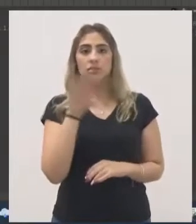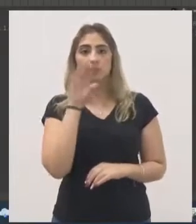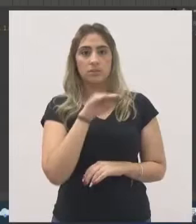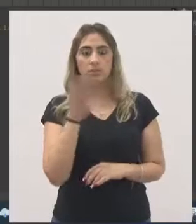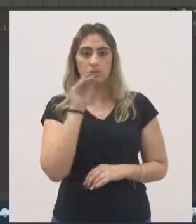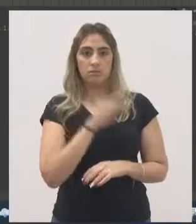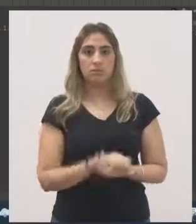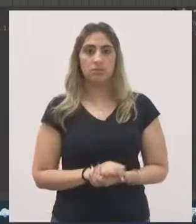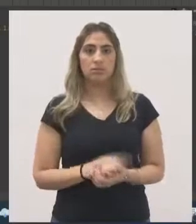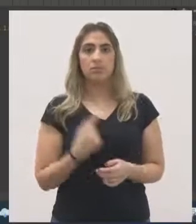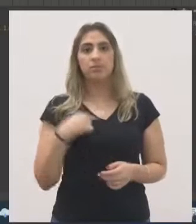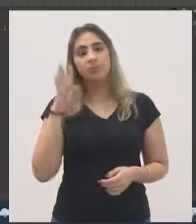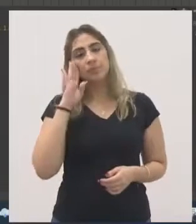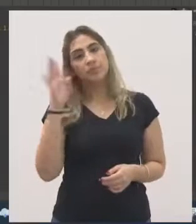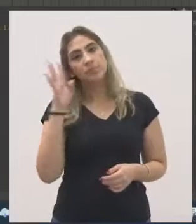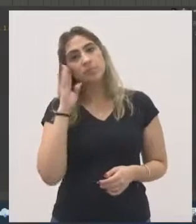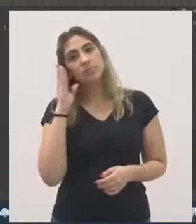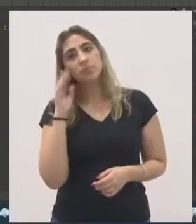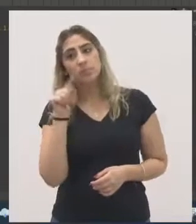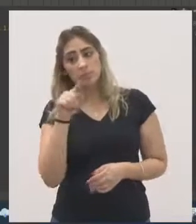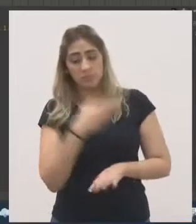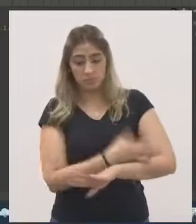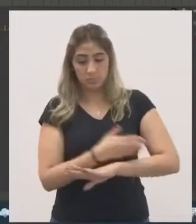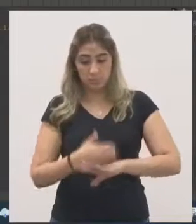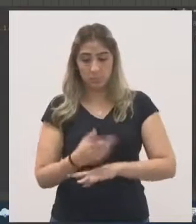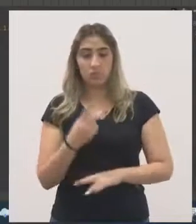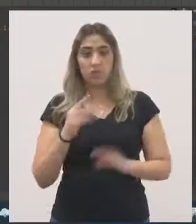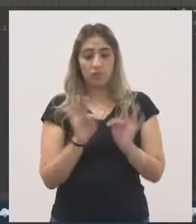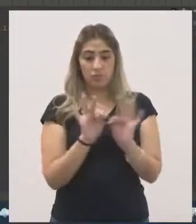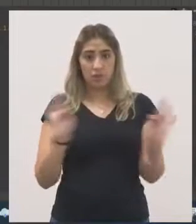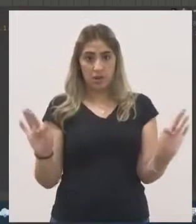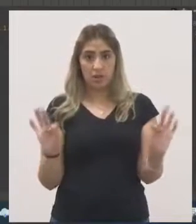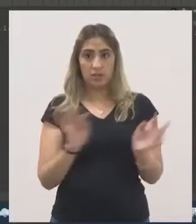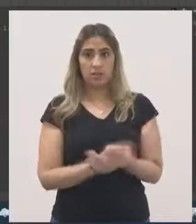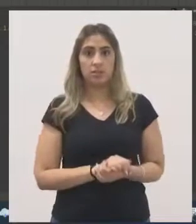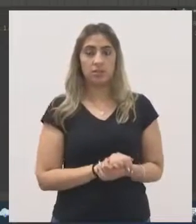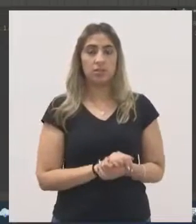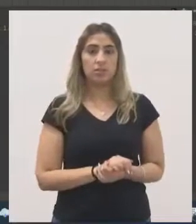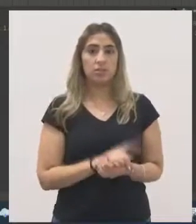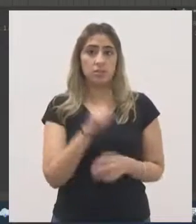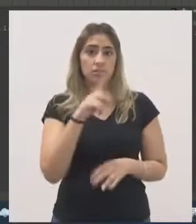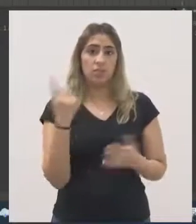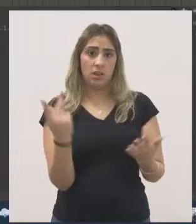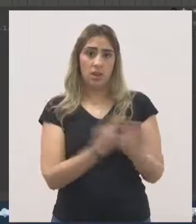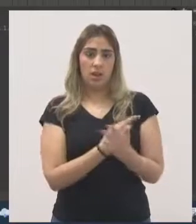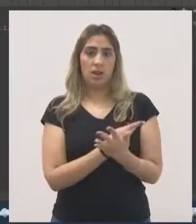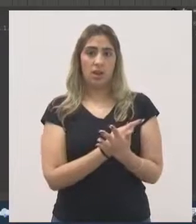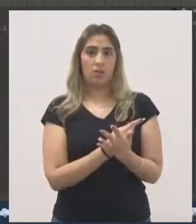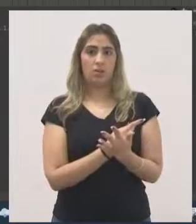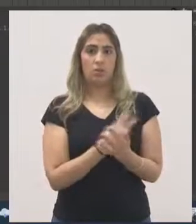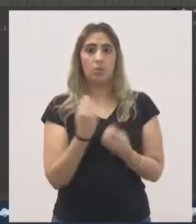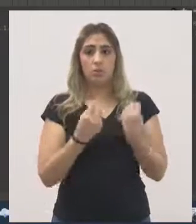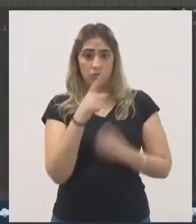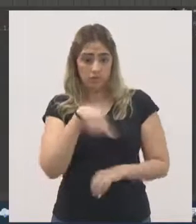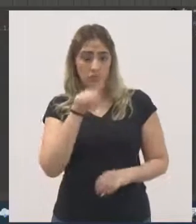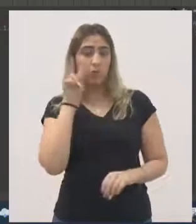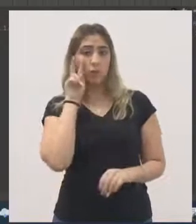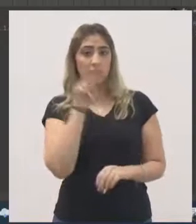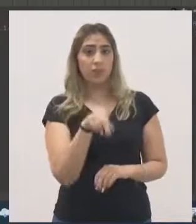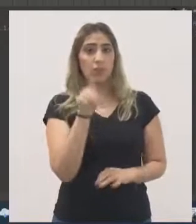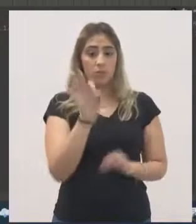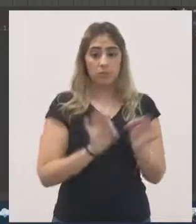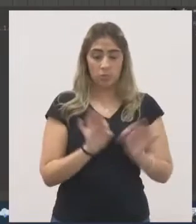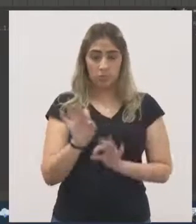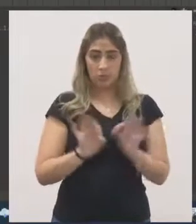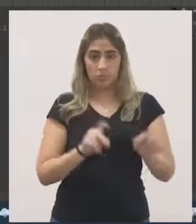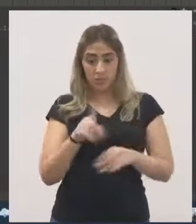Mas vamos imaginar que esse início de frase aqui, ele está errado. Como vocês podem ver, o programa,